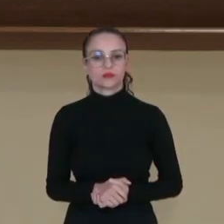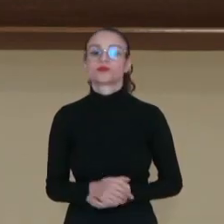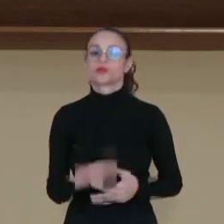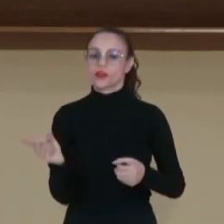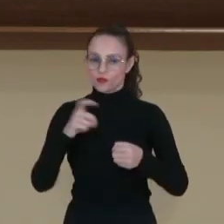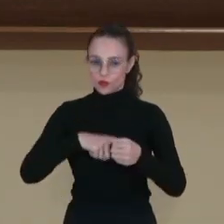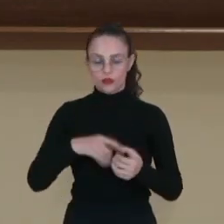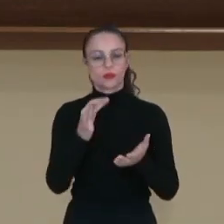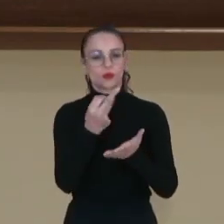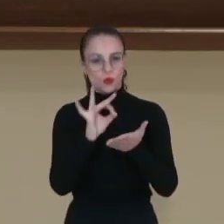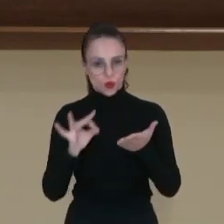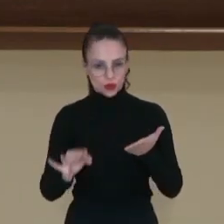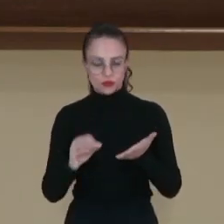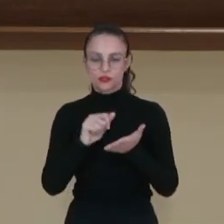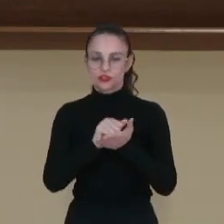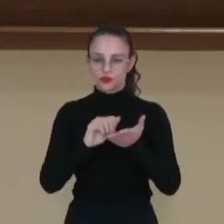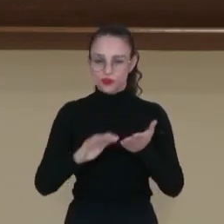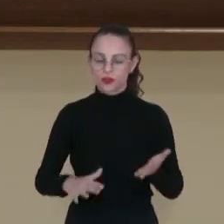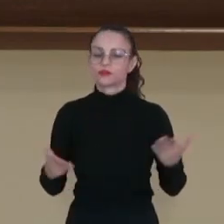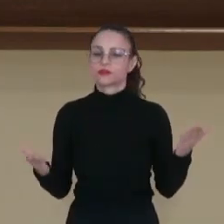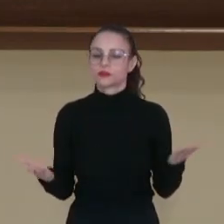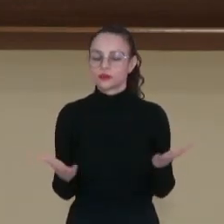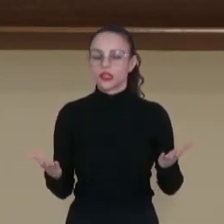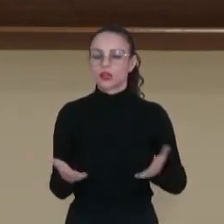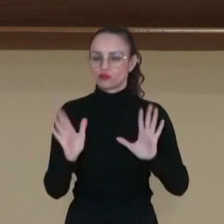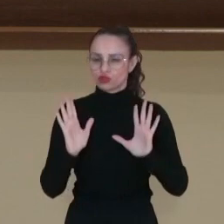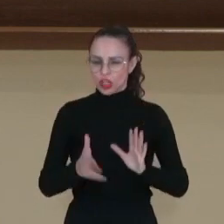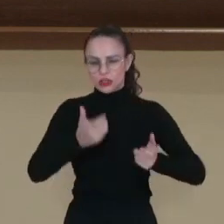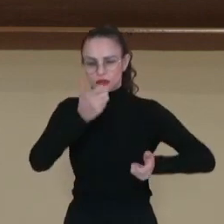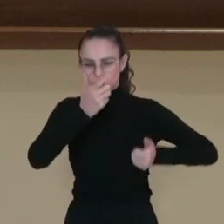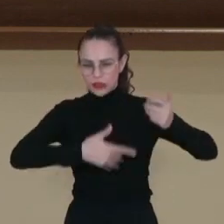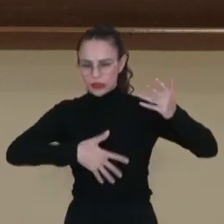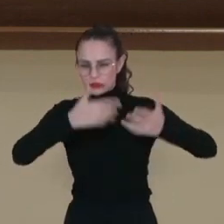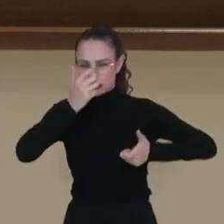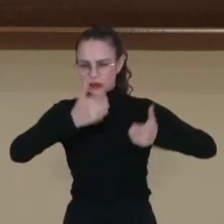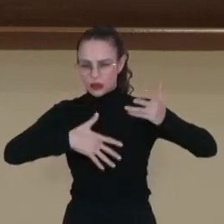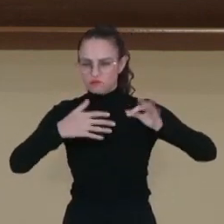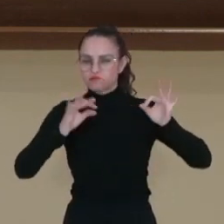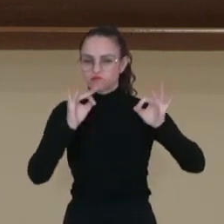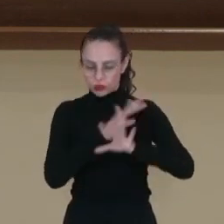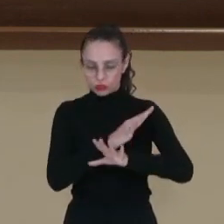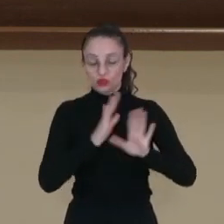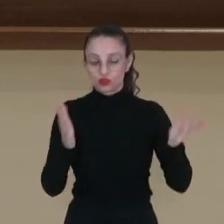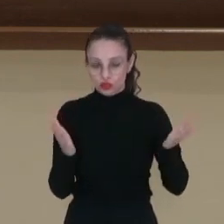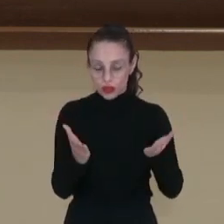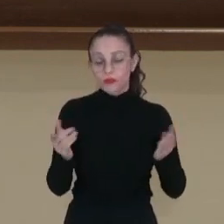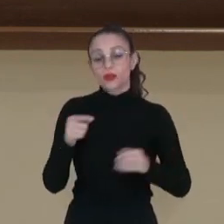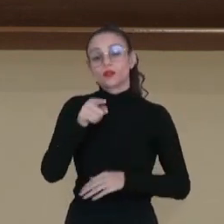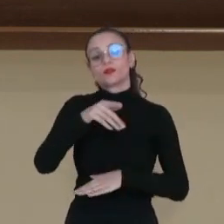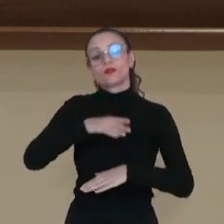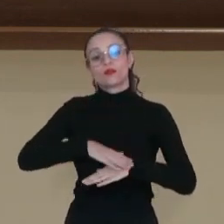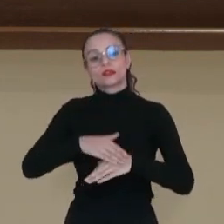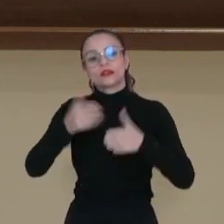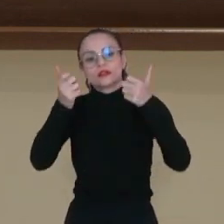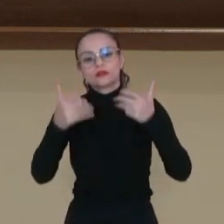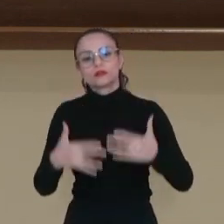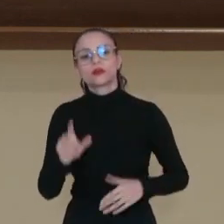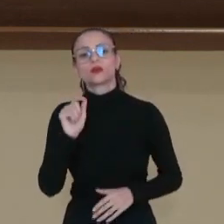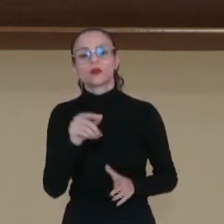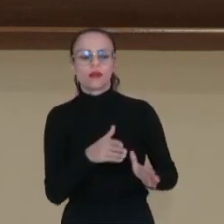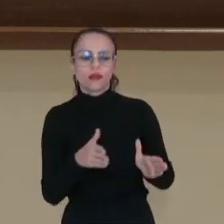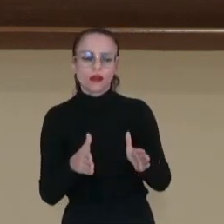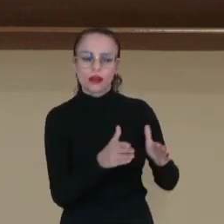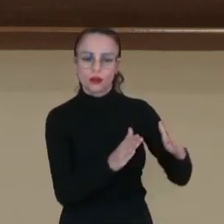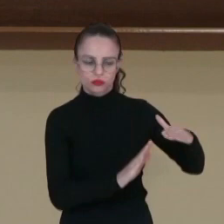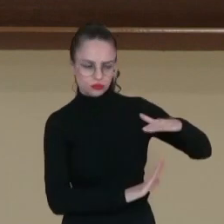Voltamos com a correção da atividade. Então, a partir do que a gente desenvolveu, vocês tinham que classificar o que é um rio temporário, o que é